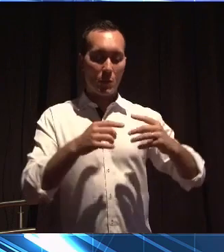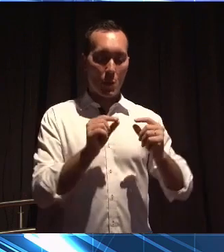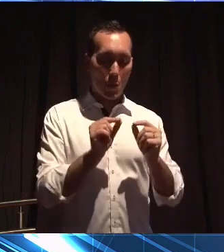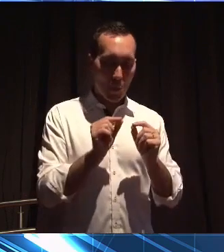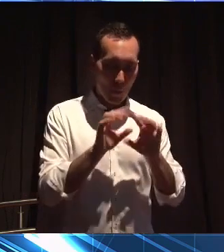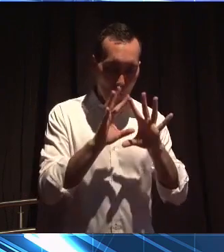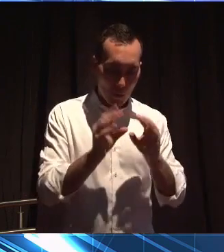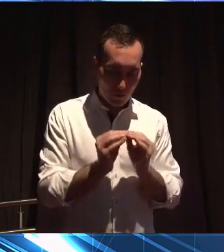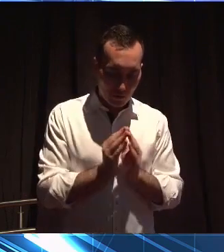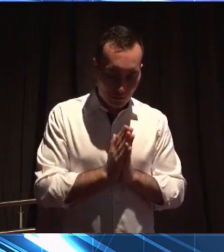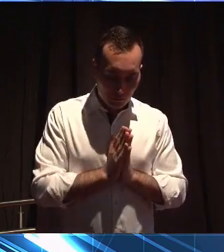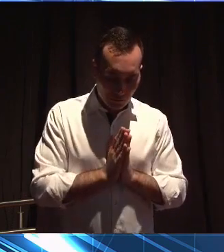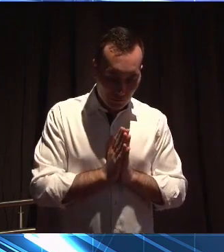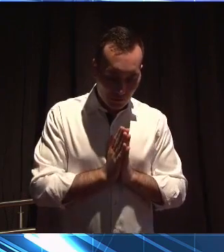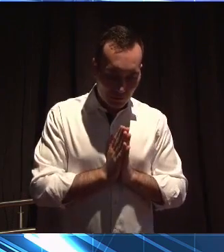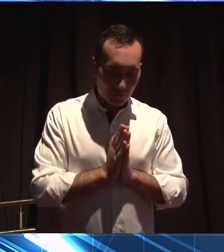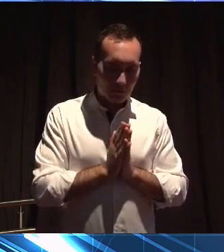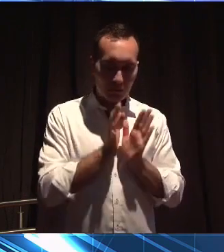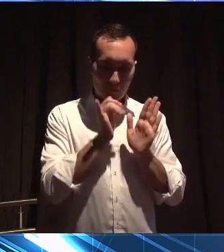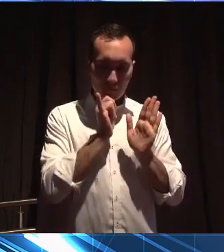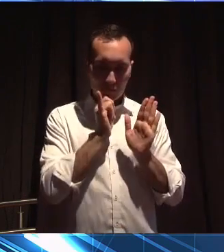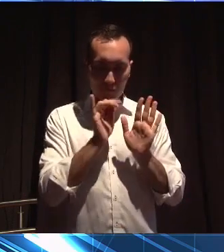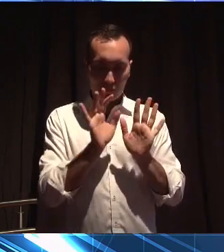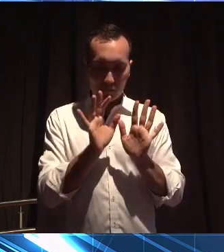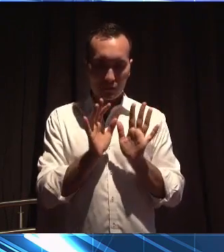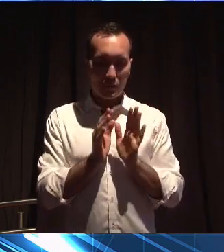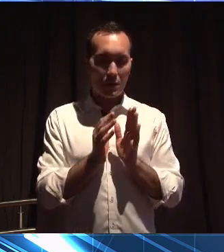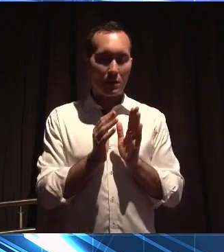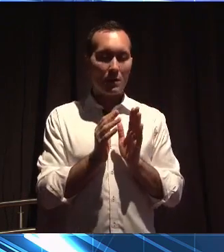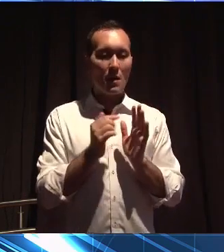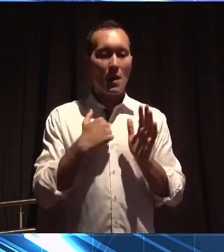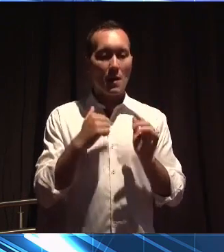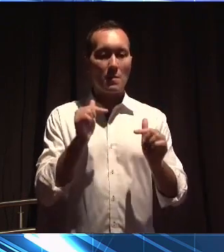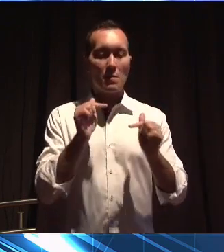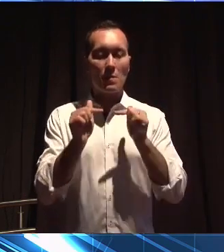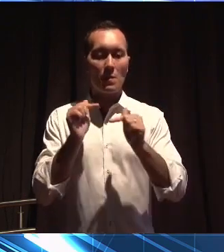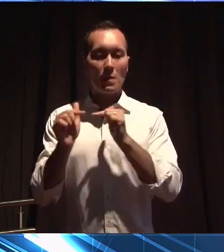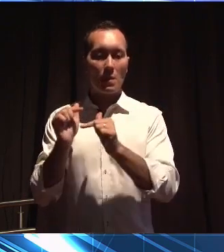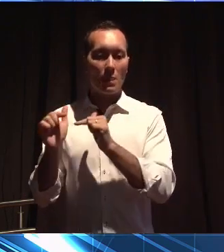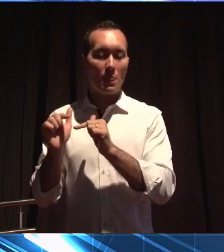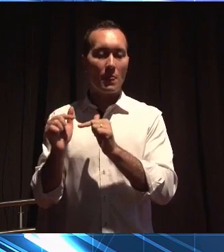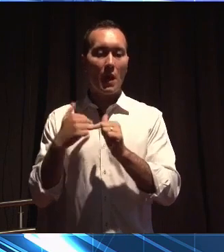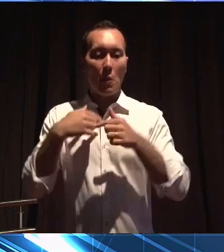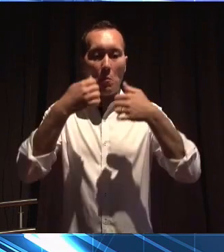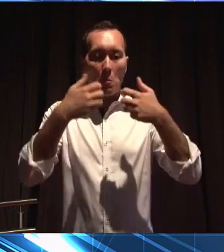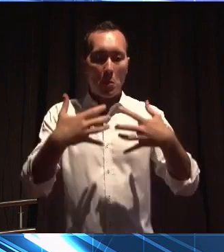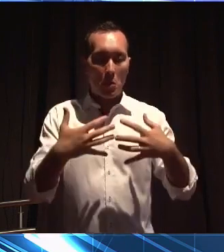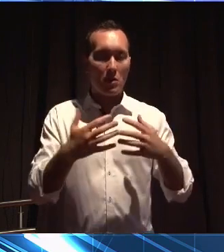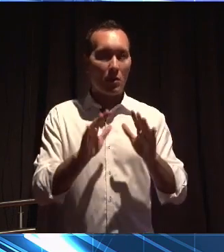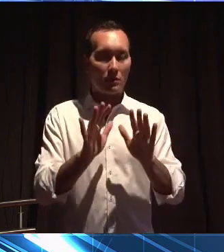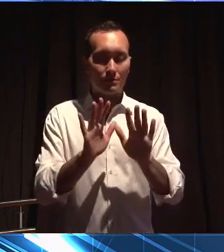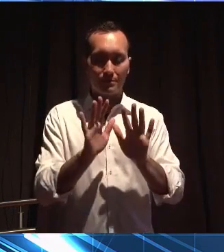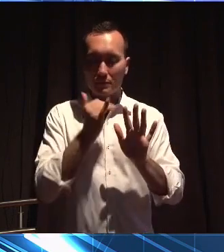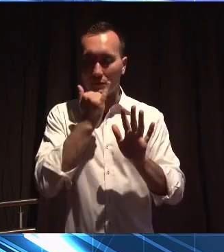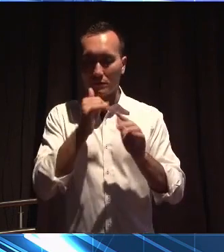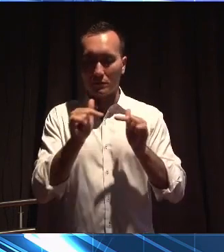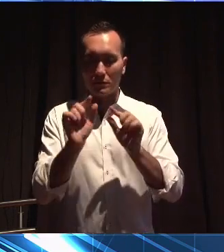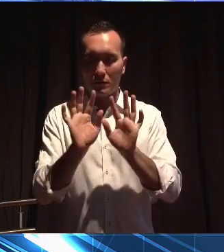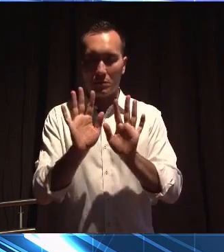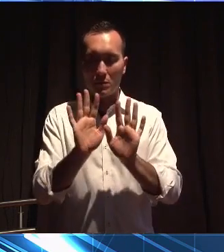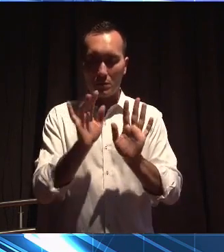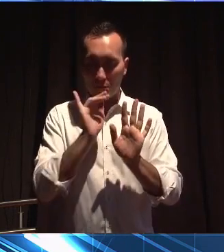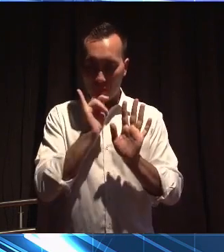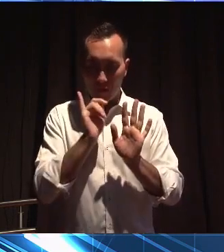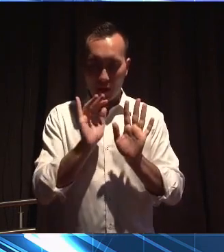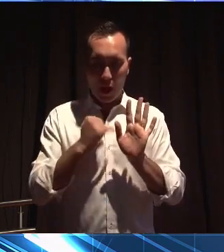são. Eu vou trabalhar com neuroprivacidade, eu vou comentar não só num quesito mais bruto